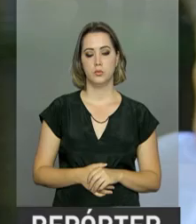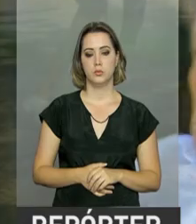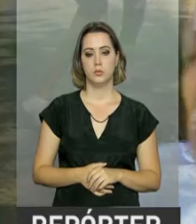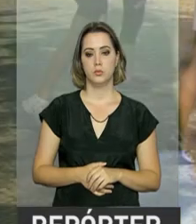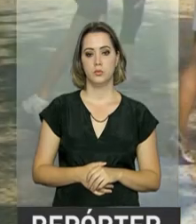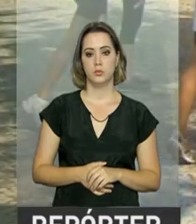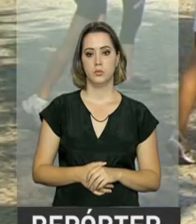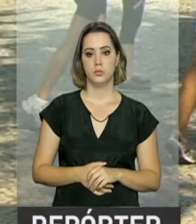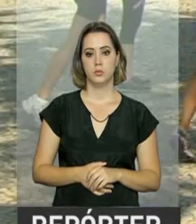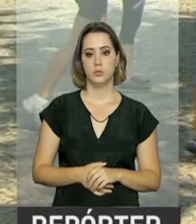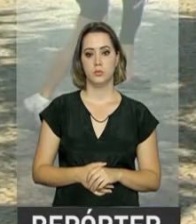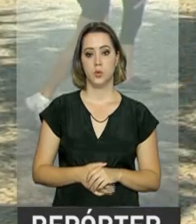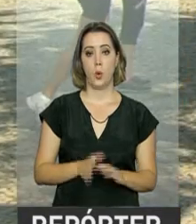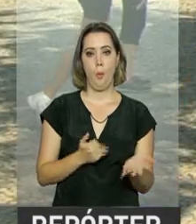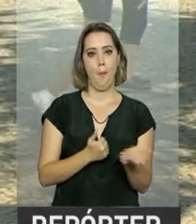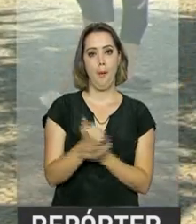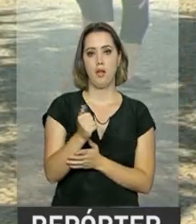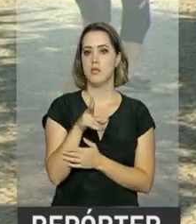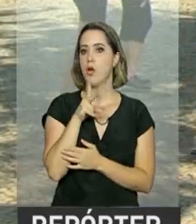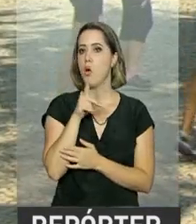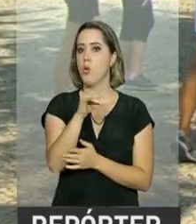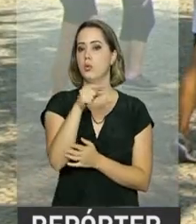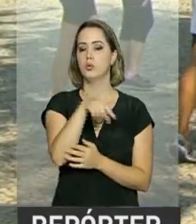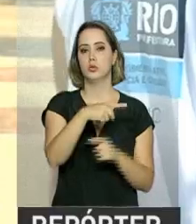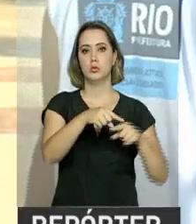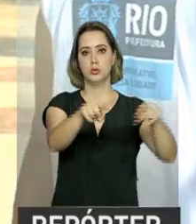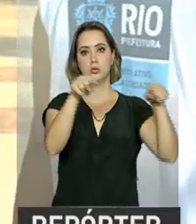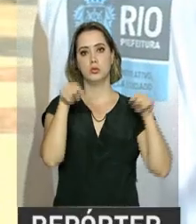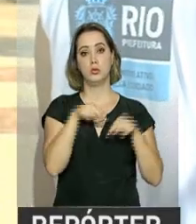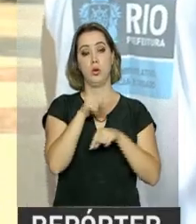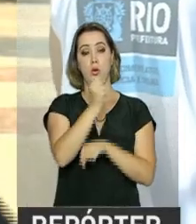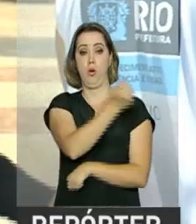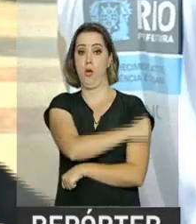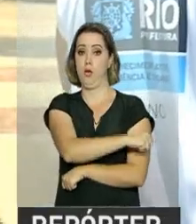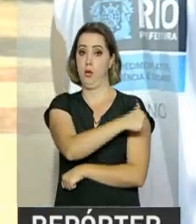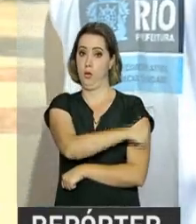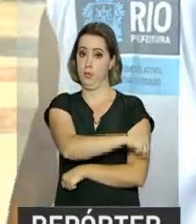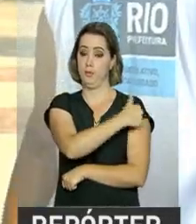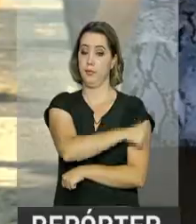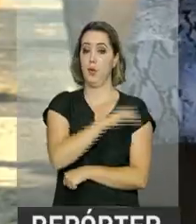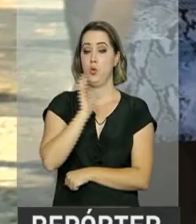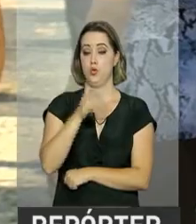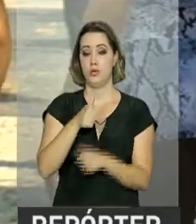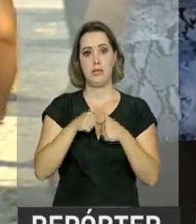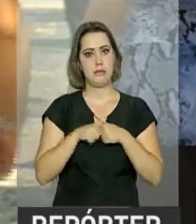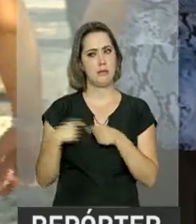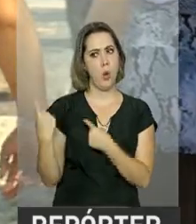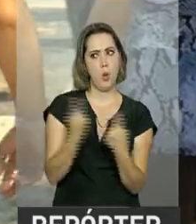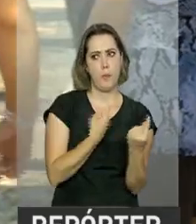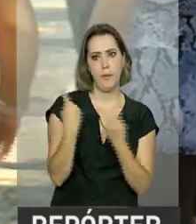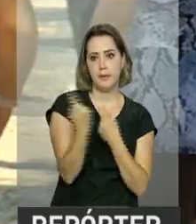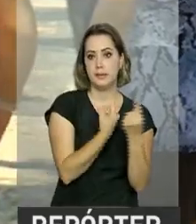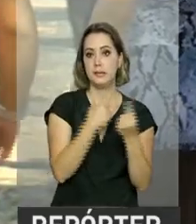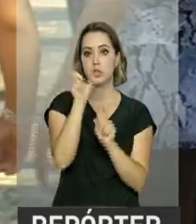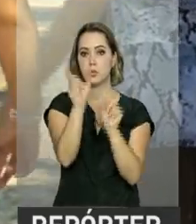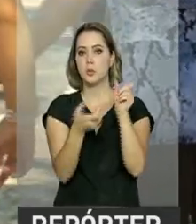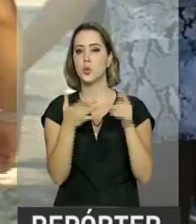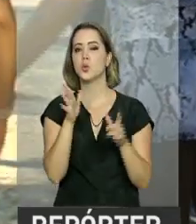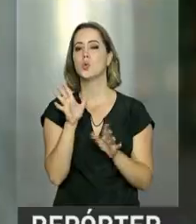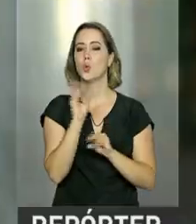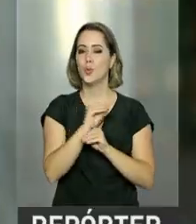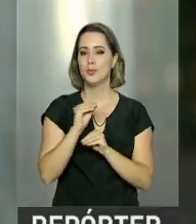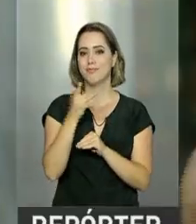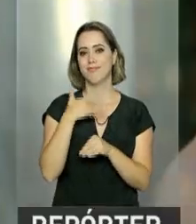Previdenciário Mal começa o dia e essa Praça na zona sul do Rio de Janeiro já está assim cheia de gente cuidando da